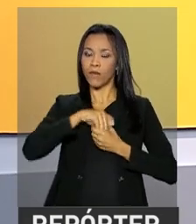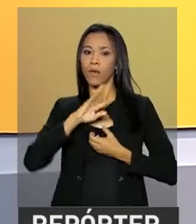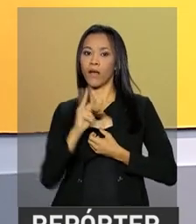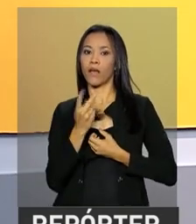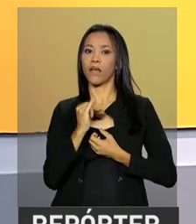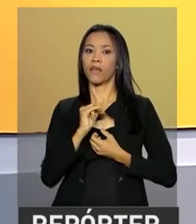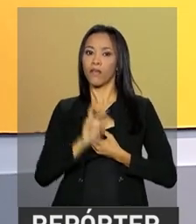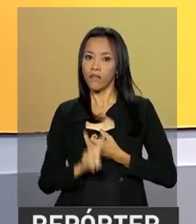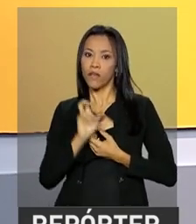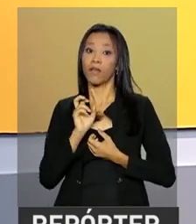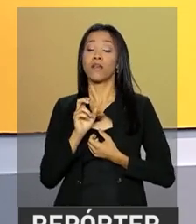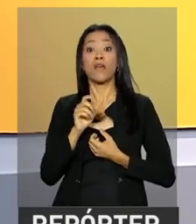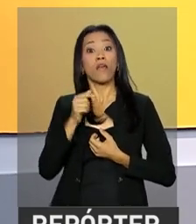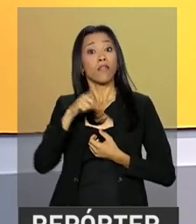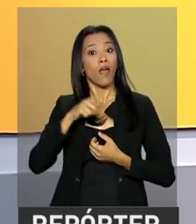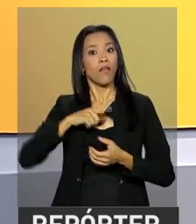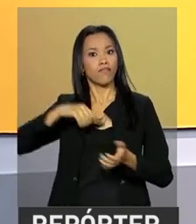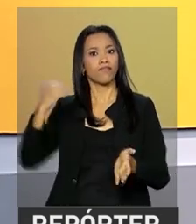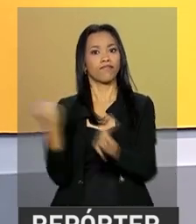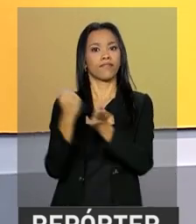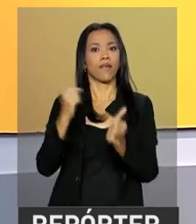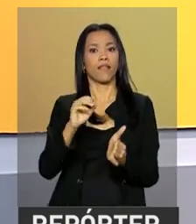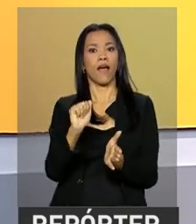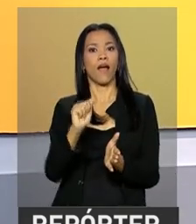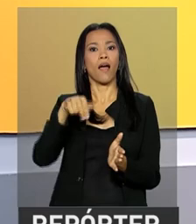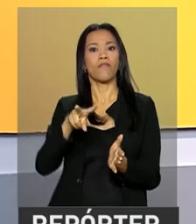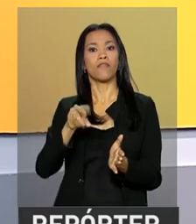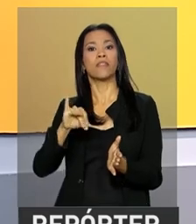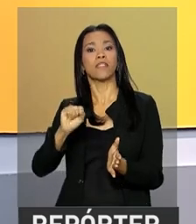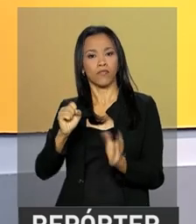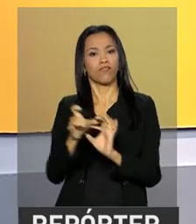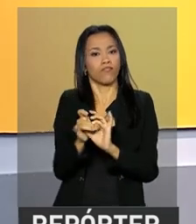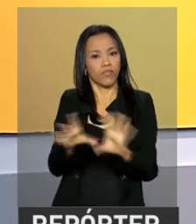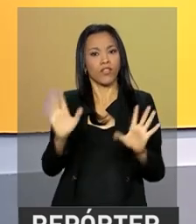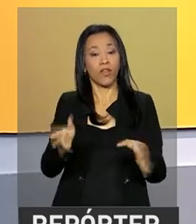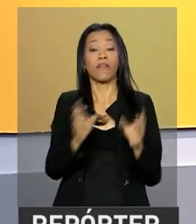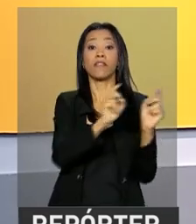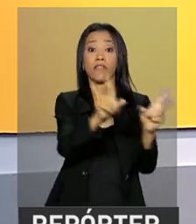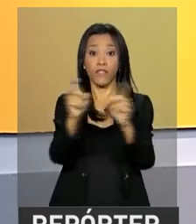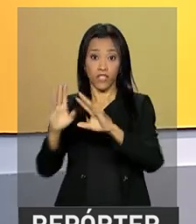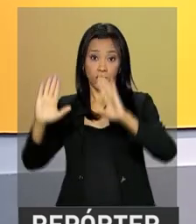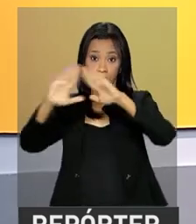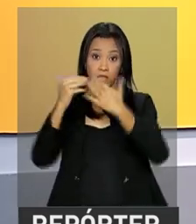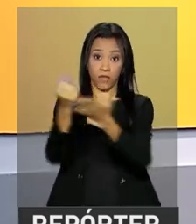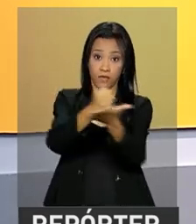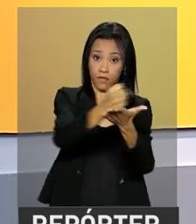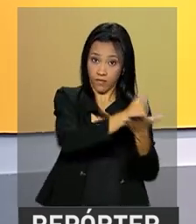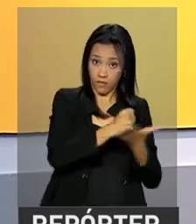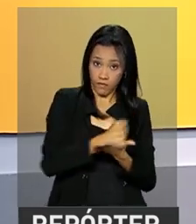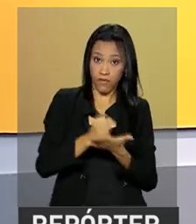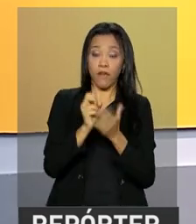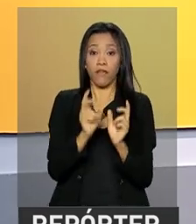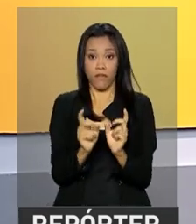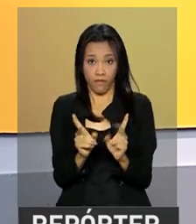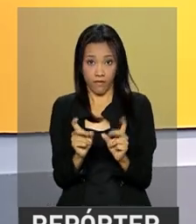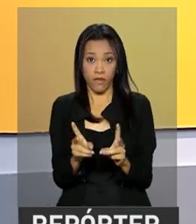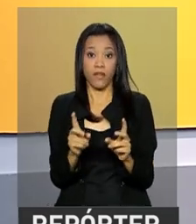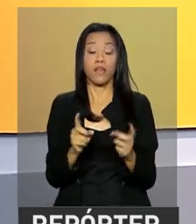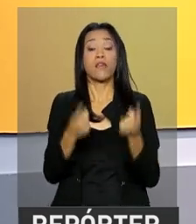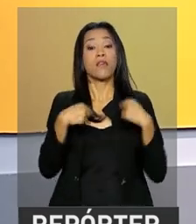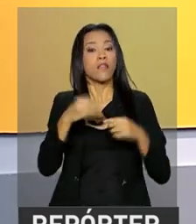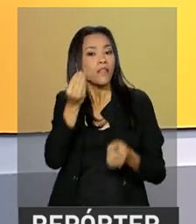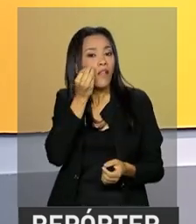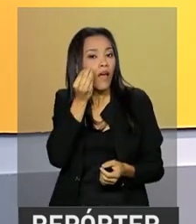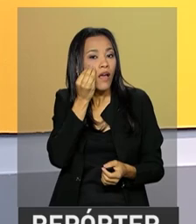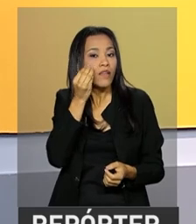registro da Anvisa. O produto vai ser vendido em farmácias e drogarias. A venda controlada do teste